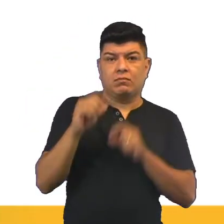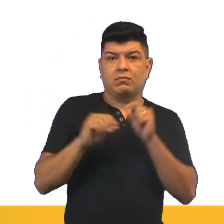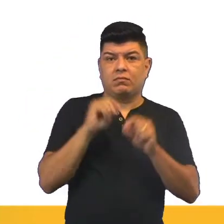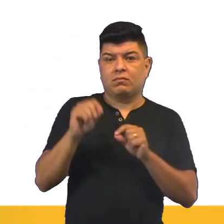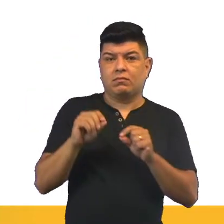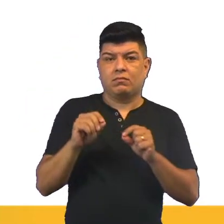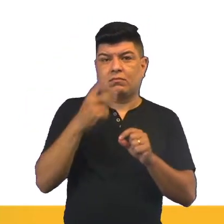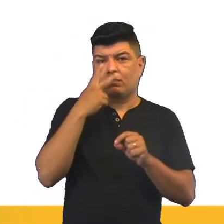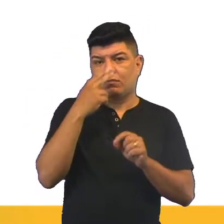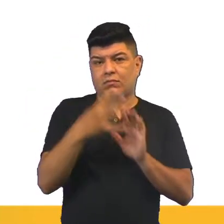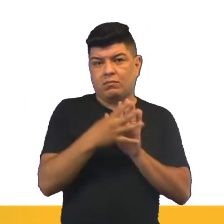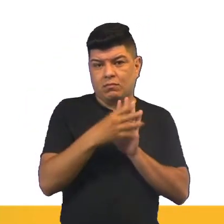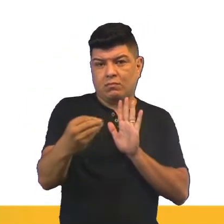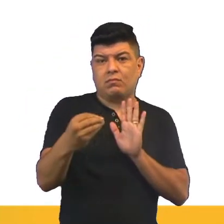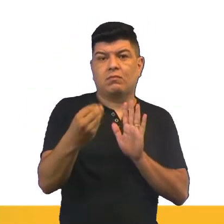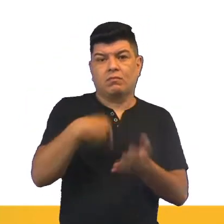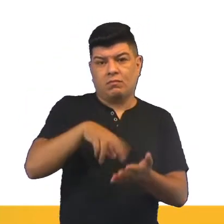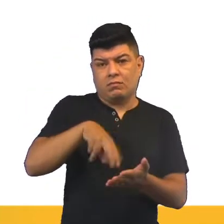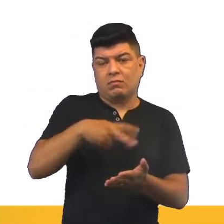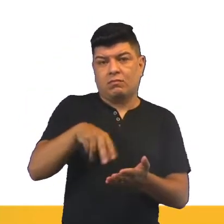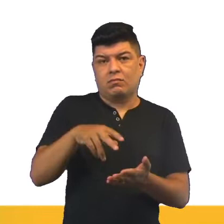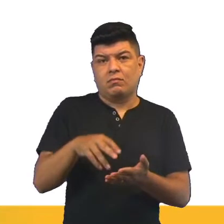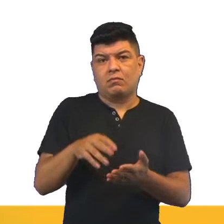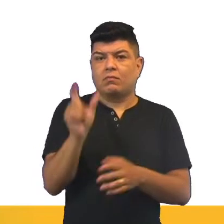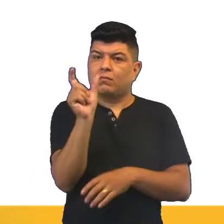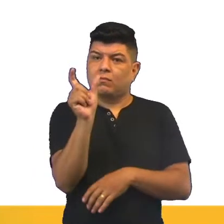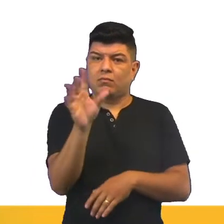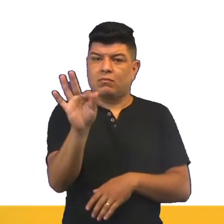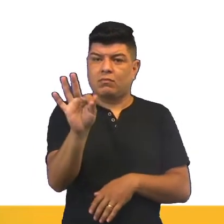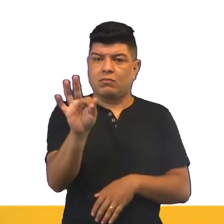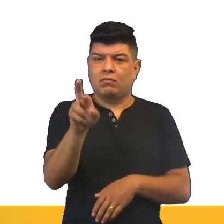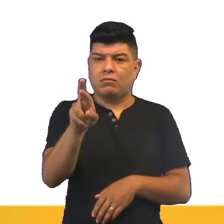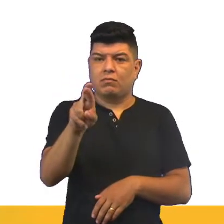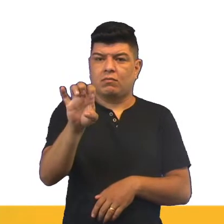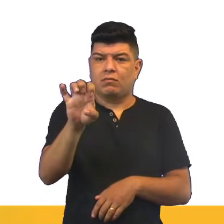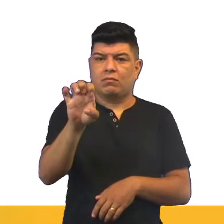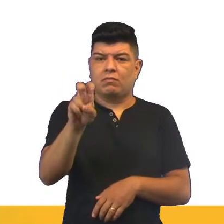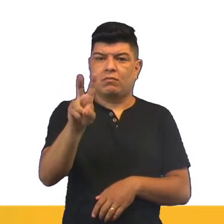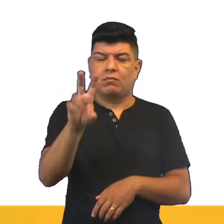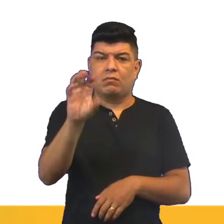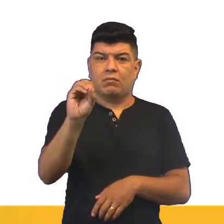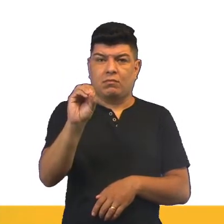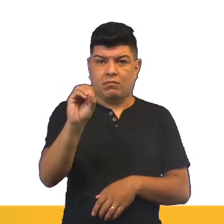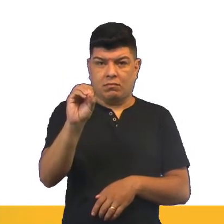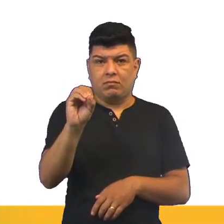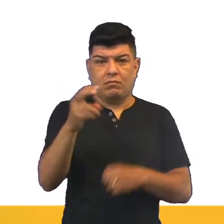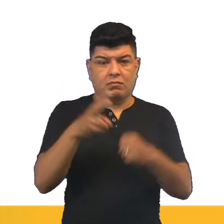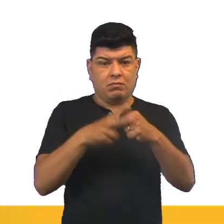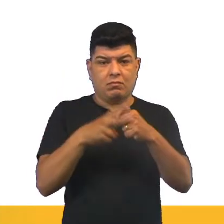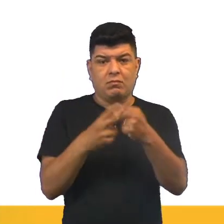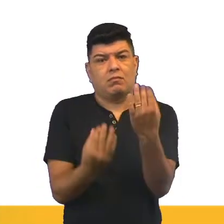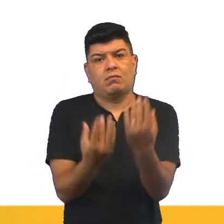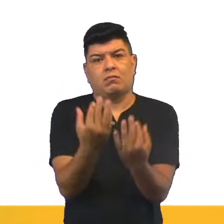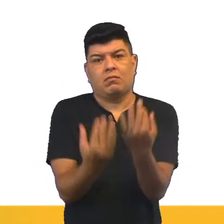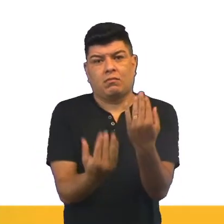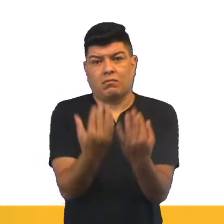elemento coreográfico. A palavra frevo é originária do verbo ferver, né, representando desta maneira